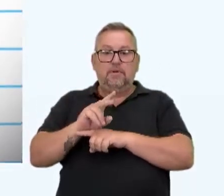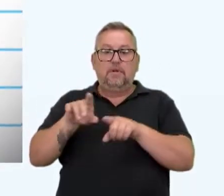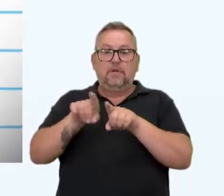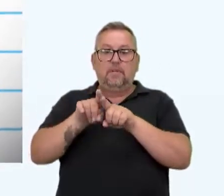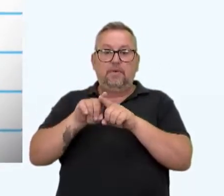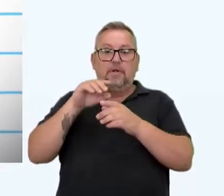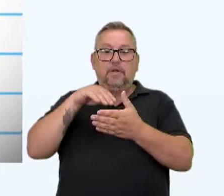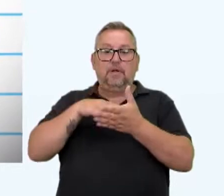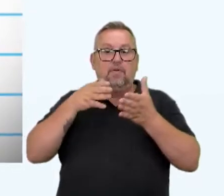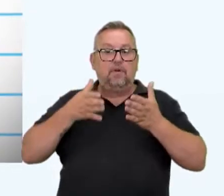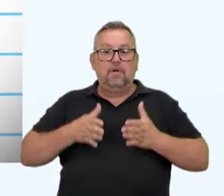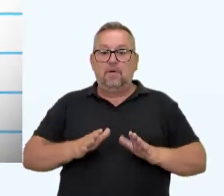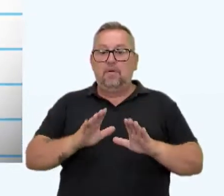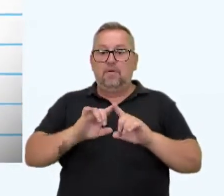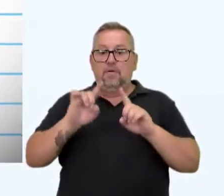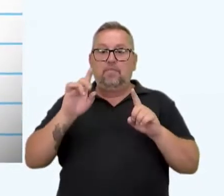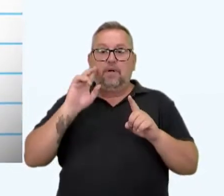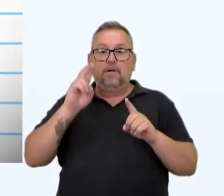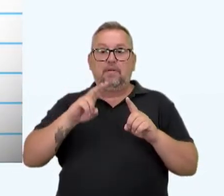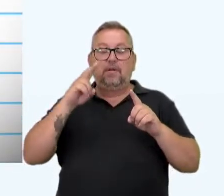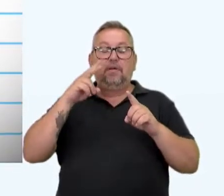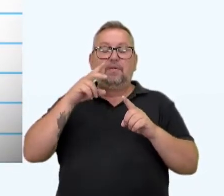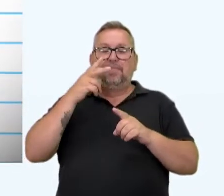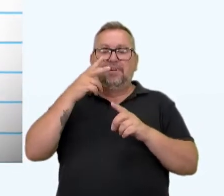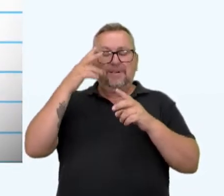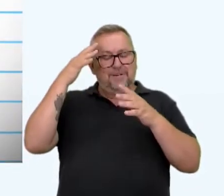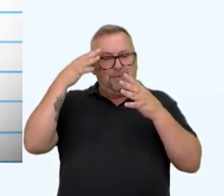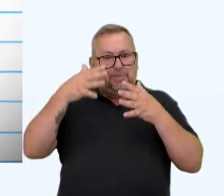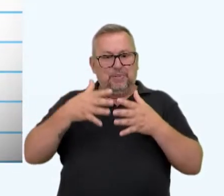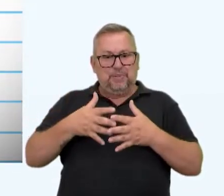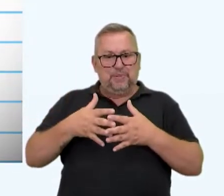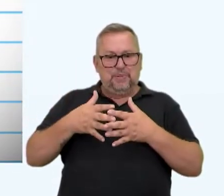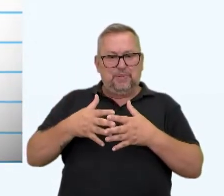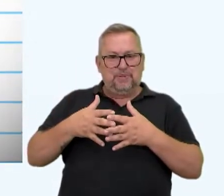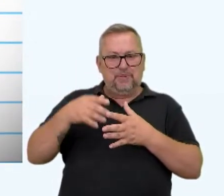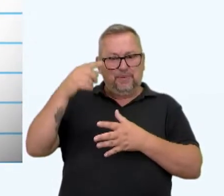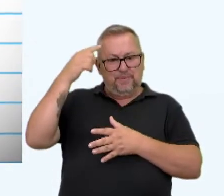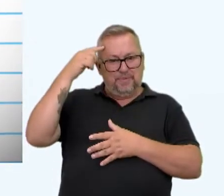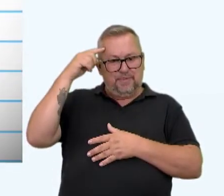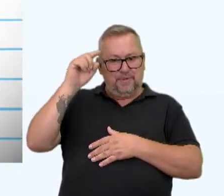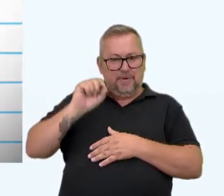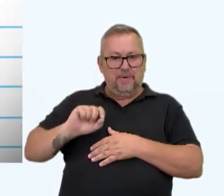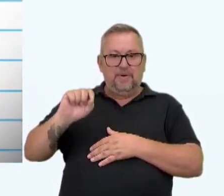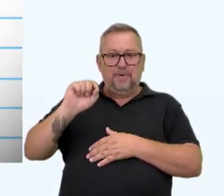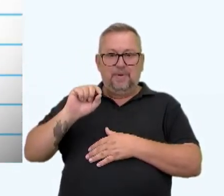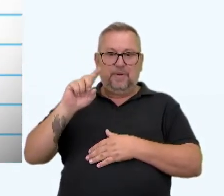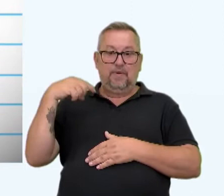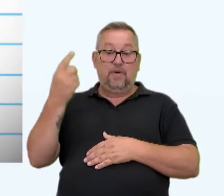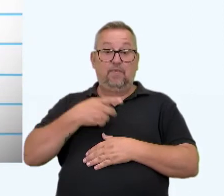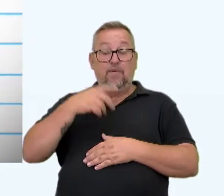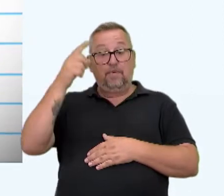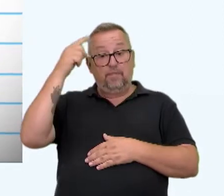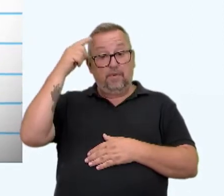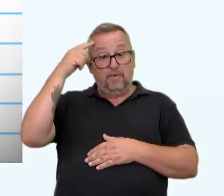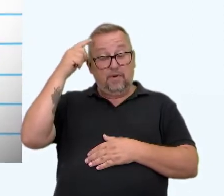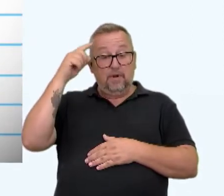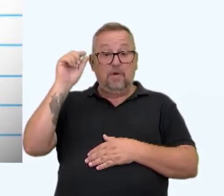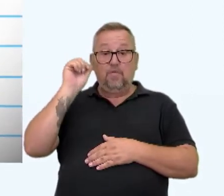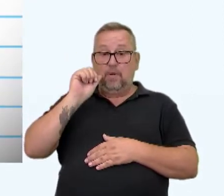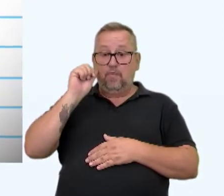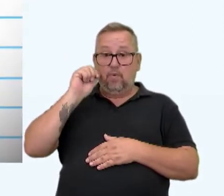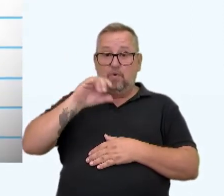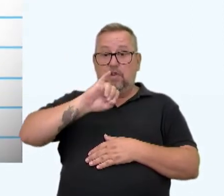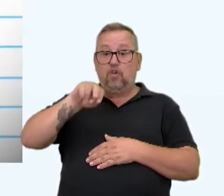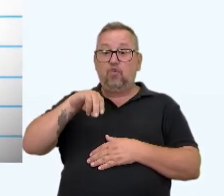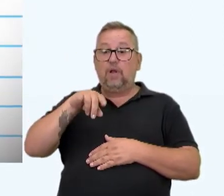desde o seu nascimento. Parece complicado, né? Que tal pensar em um exemplo? Então, vamos imaginar uma moça chamada